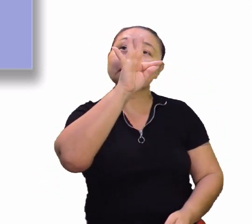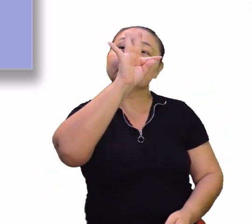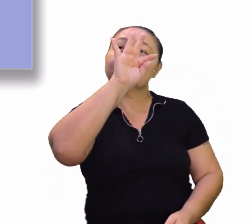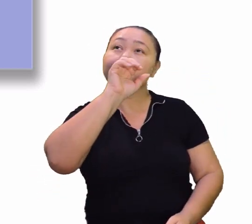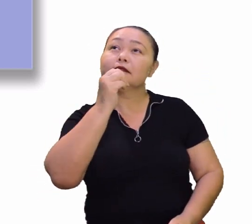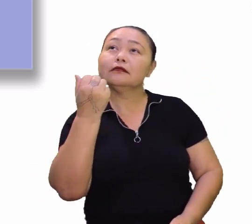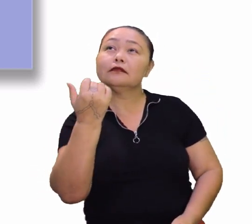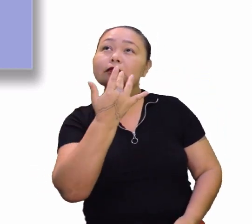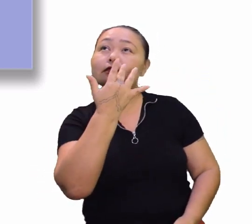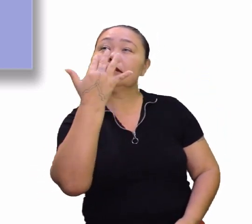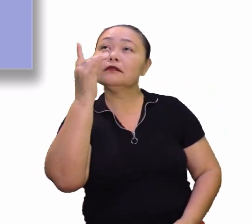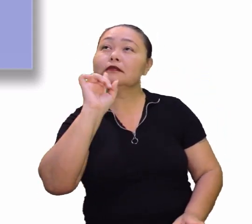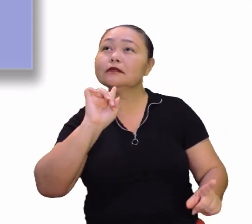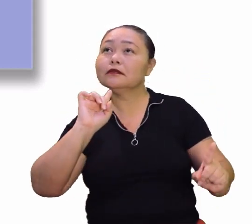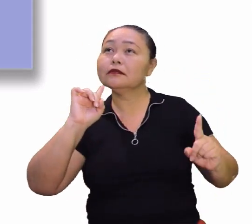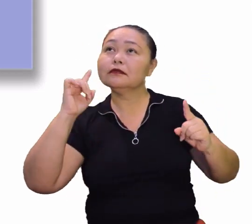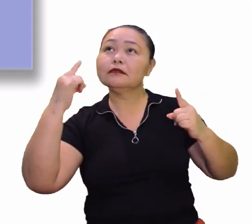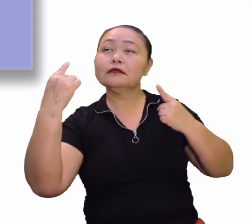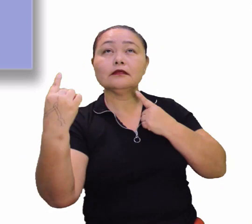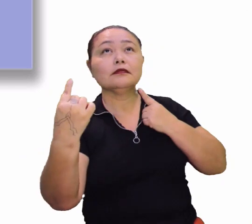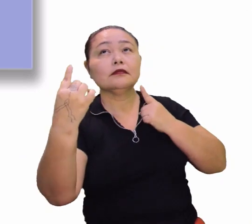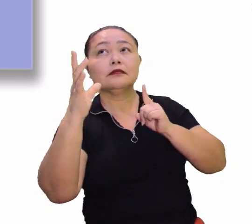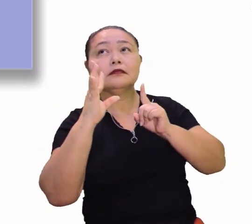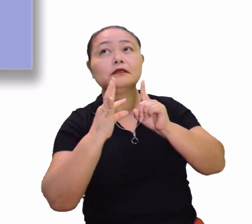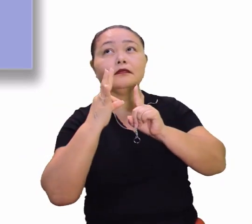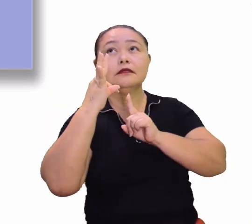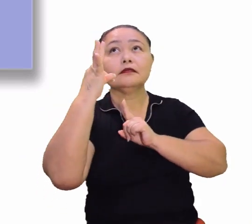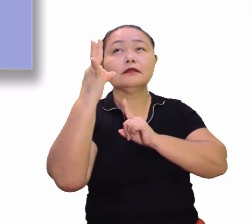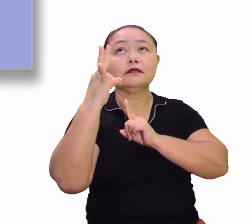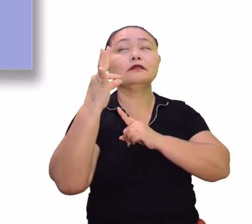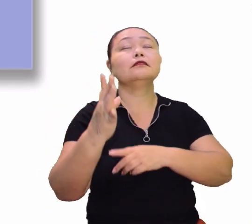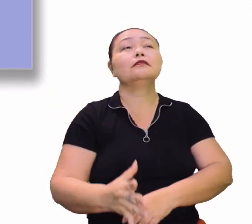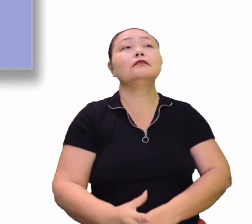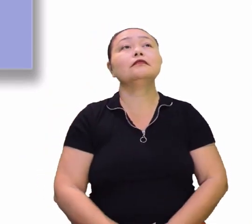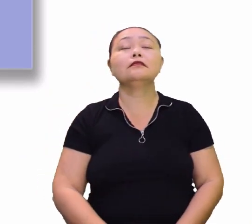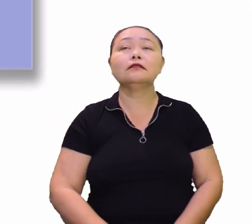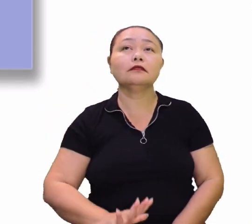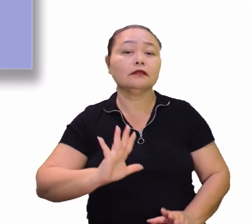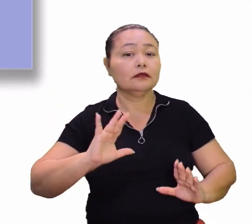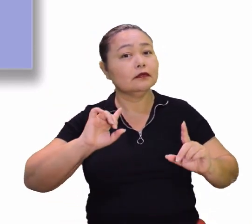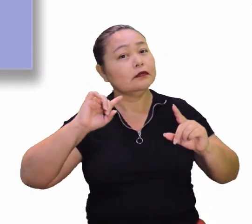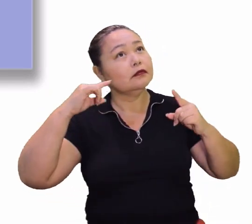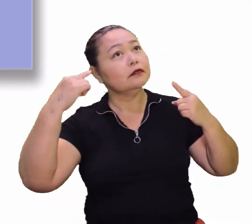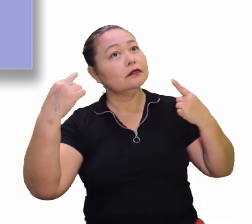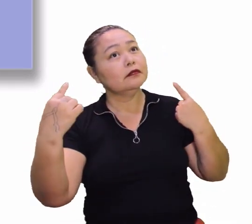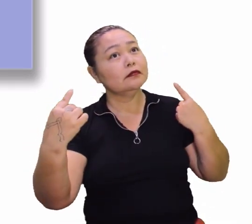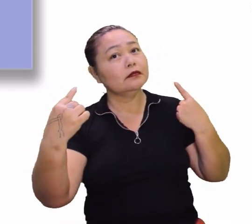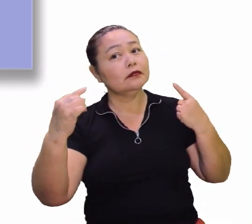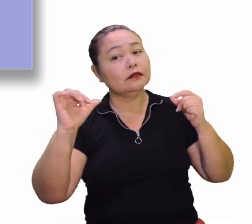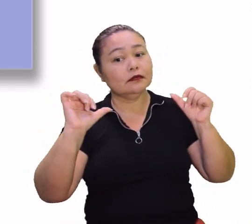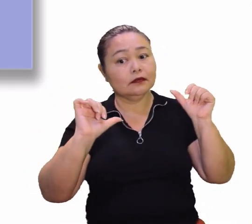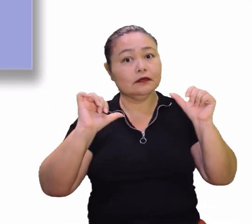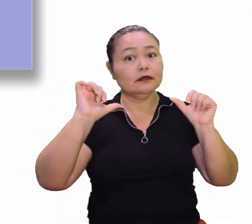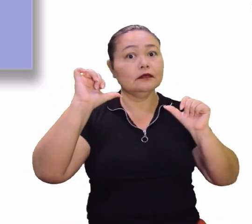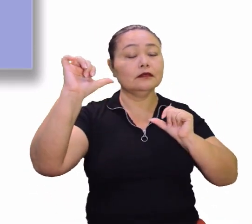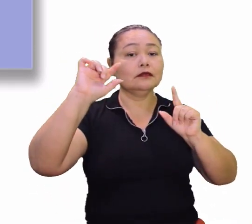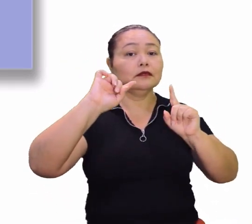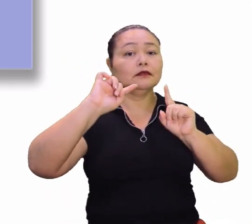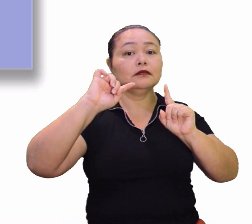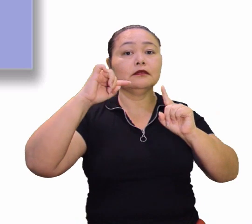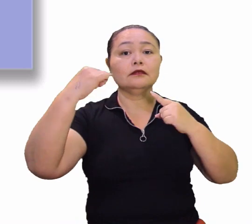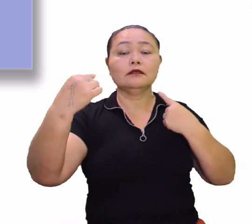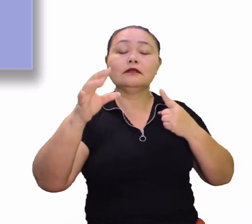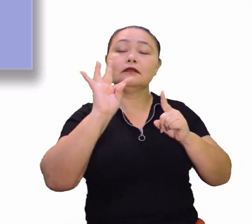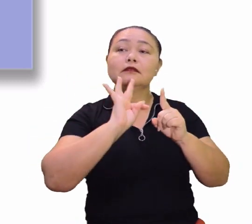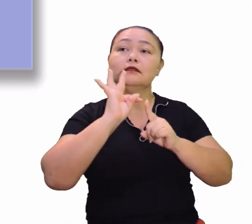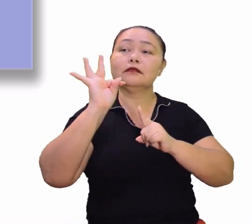inversão térmica, vamos começar a rabiscar. A inversão térmica e a